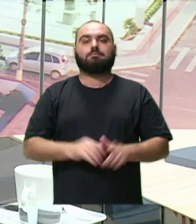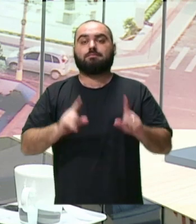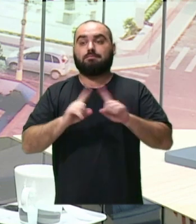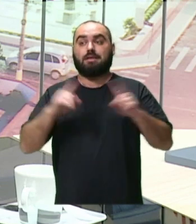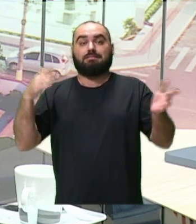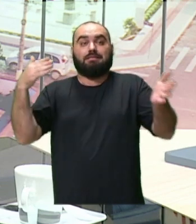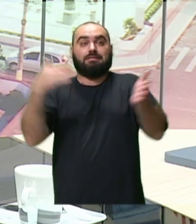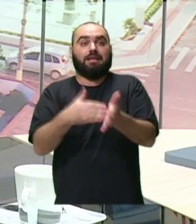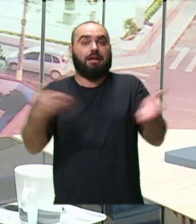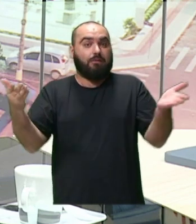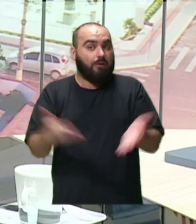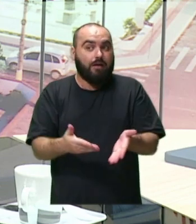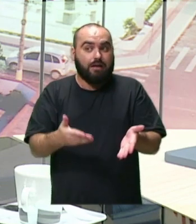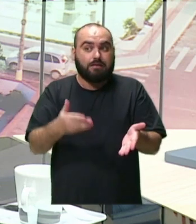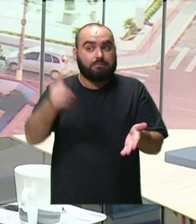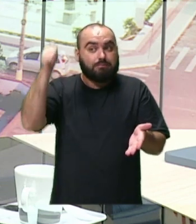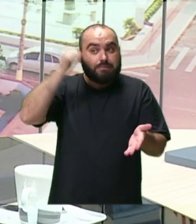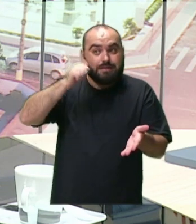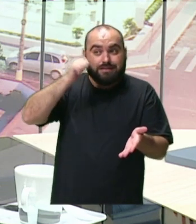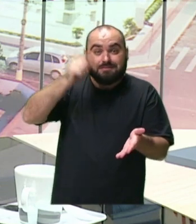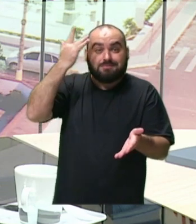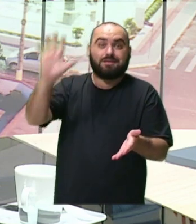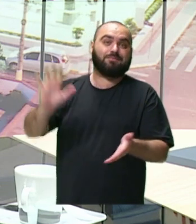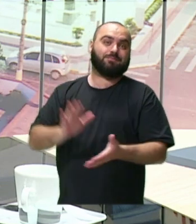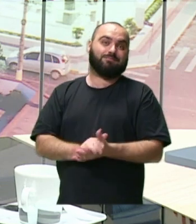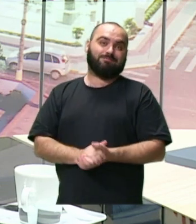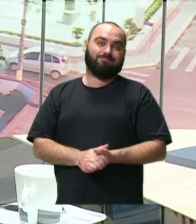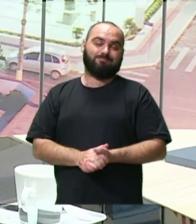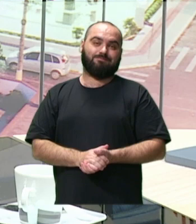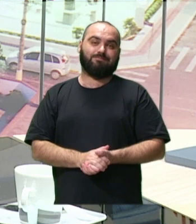chegou até elas. Então, a dificuldade de